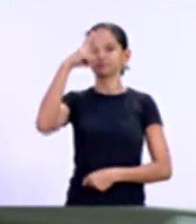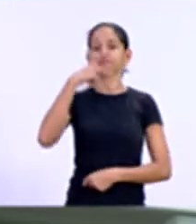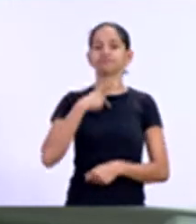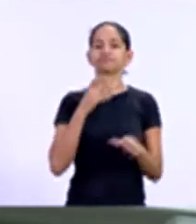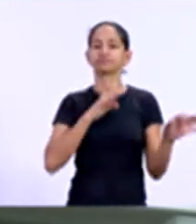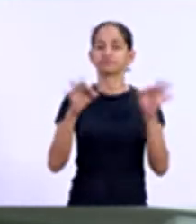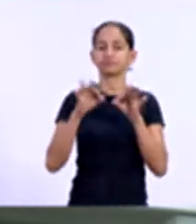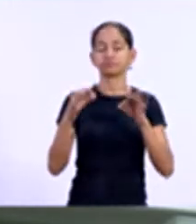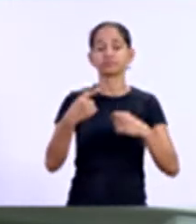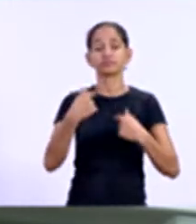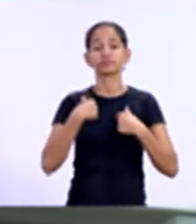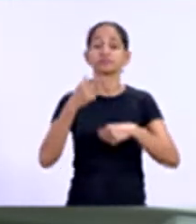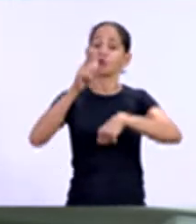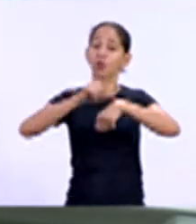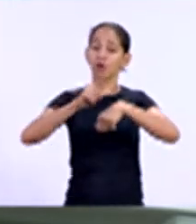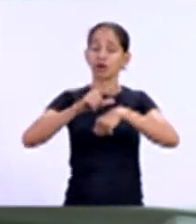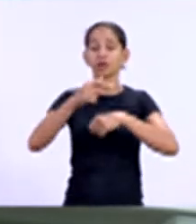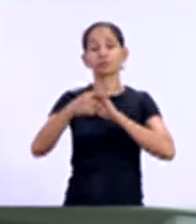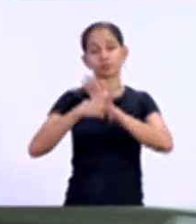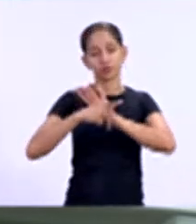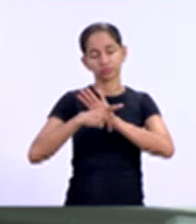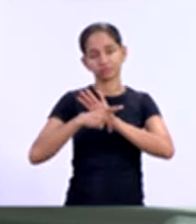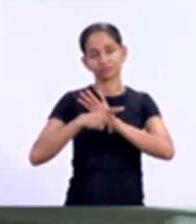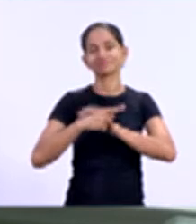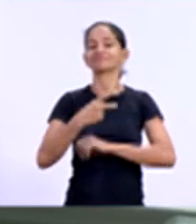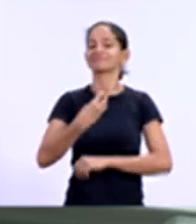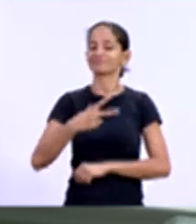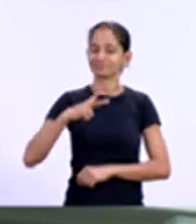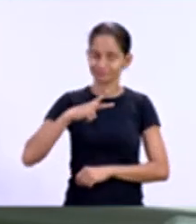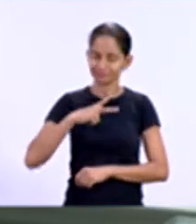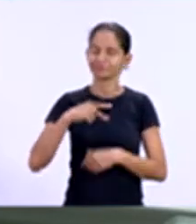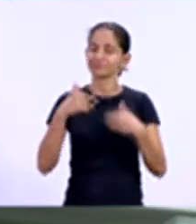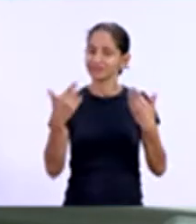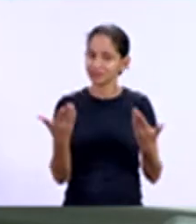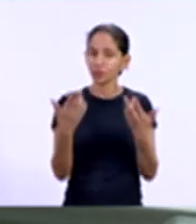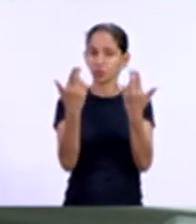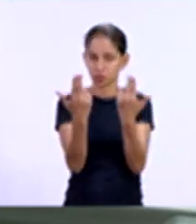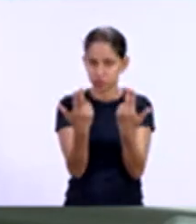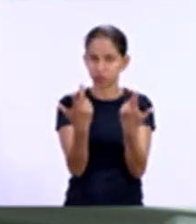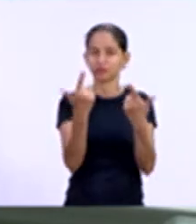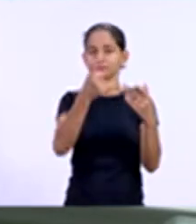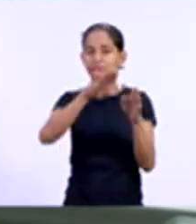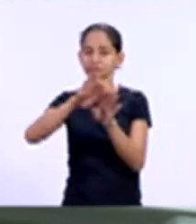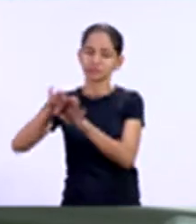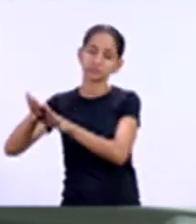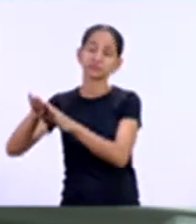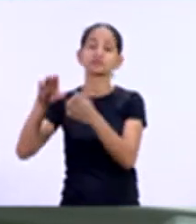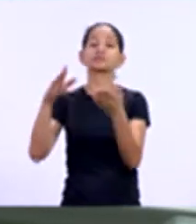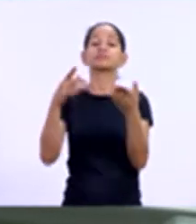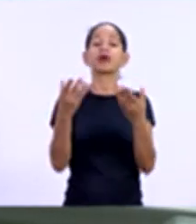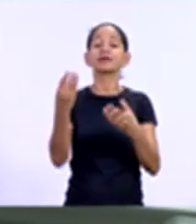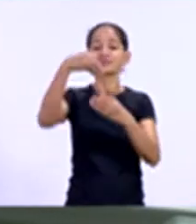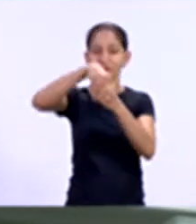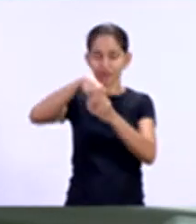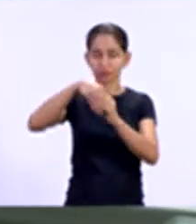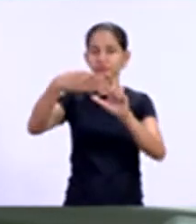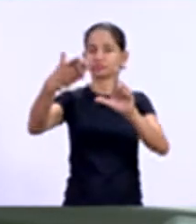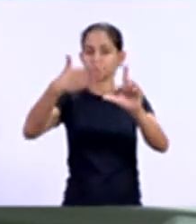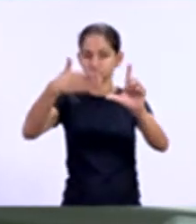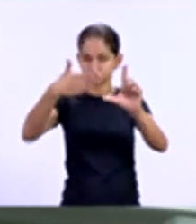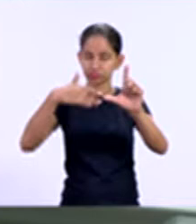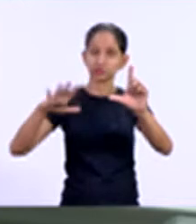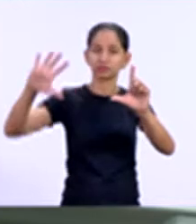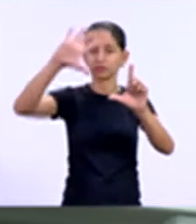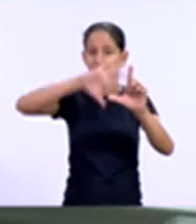autogestão. E os ambientes virtuais, eles trazem também algumas ferramentas, como nós já